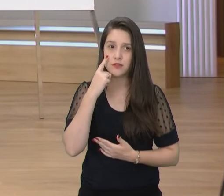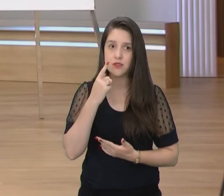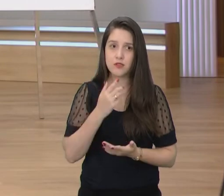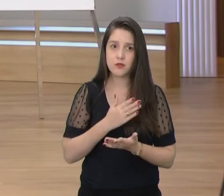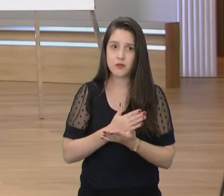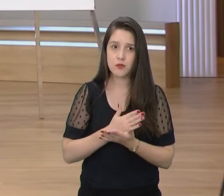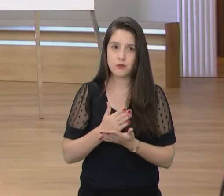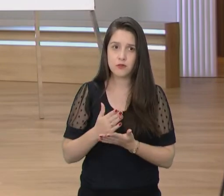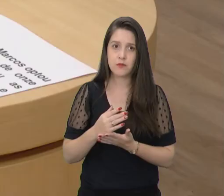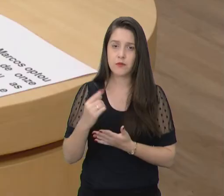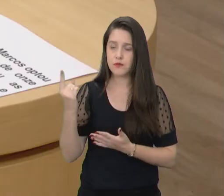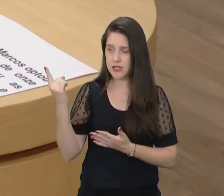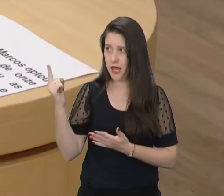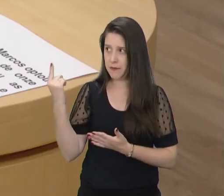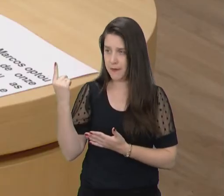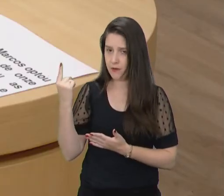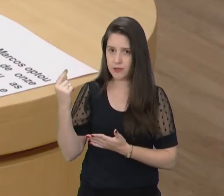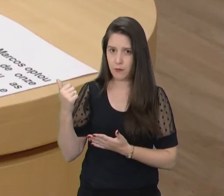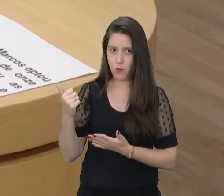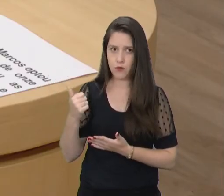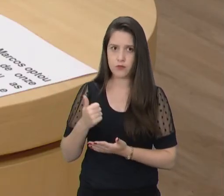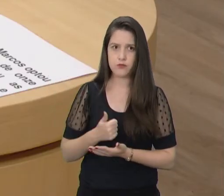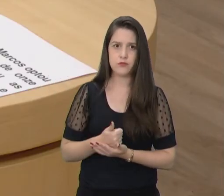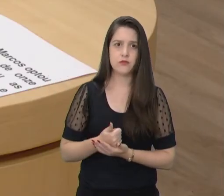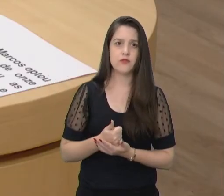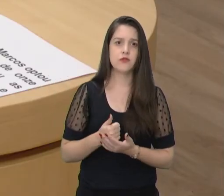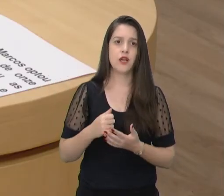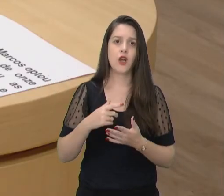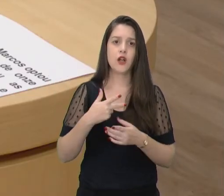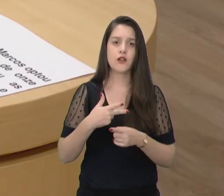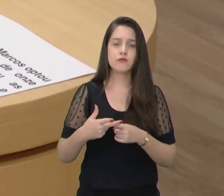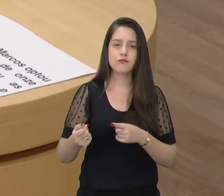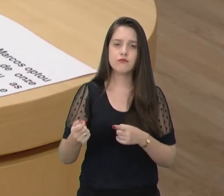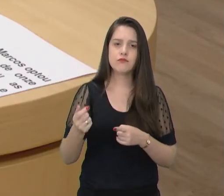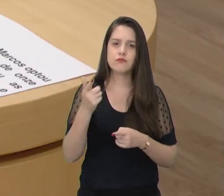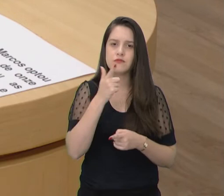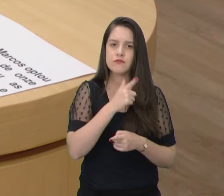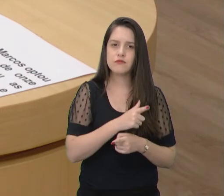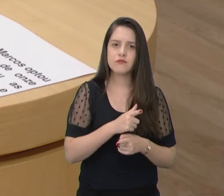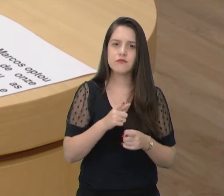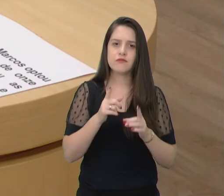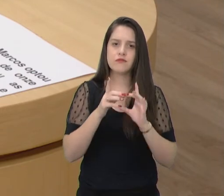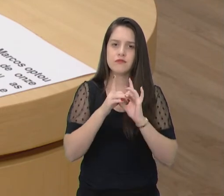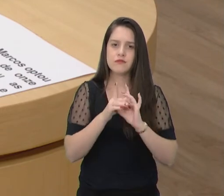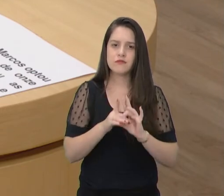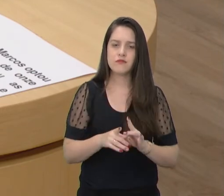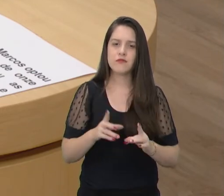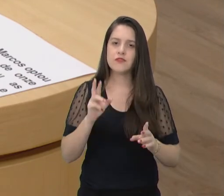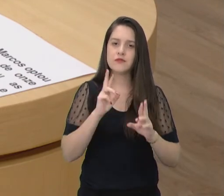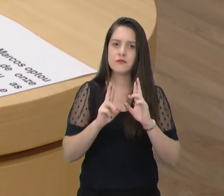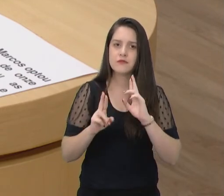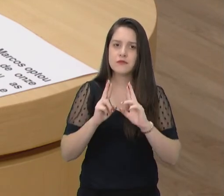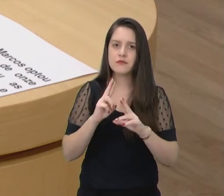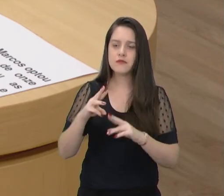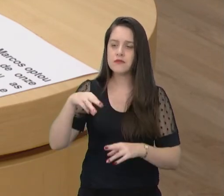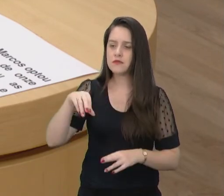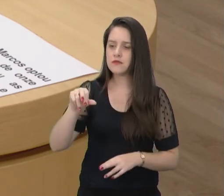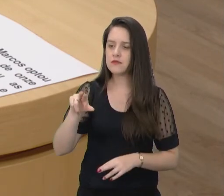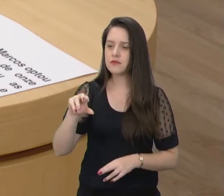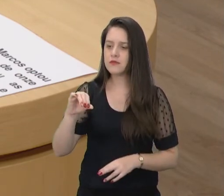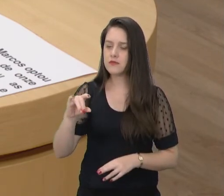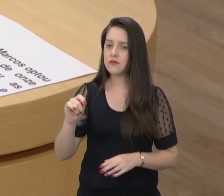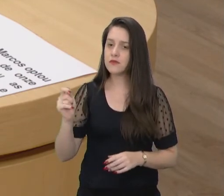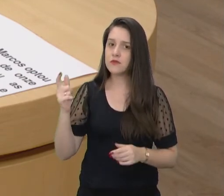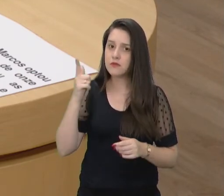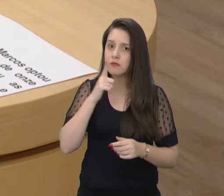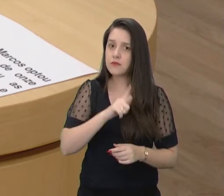um, você lê outro, tá bom? Vamos lá. A empresa Sucesso é Aqui foi um sonho idealizado por Marcos, residente em